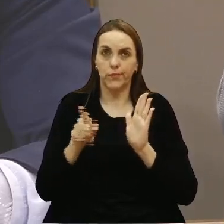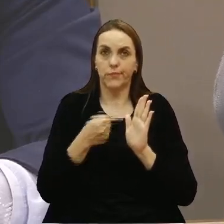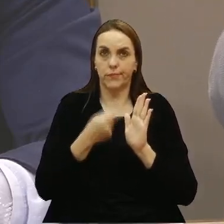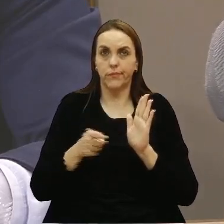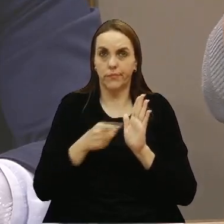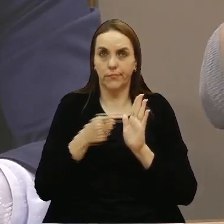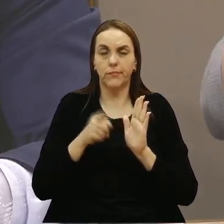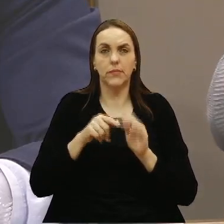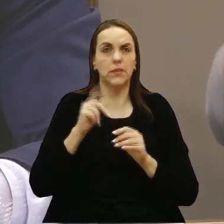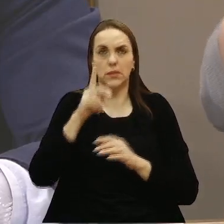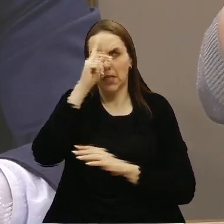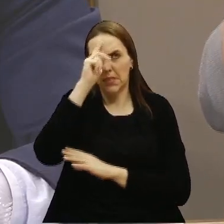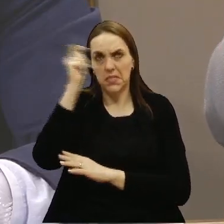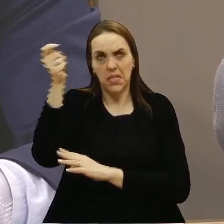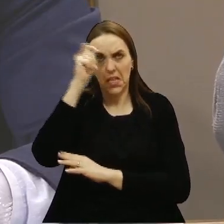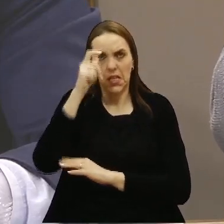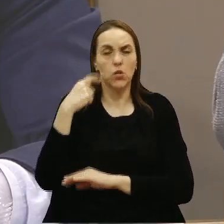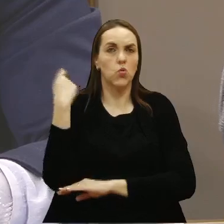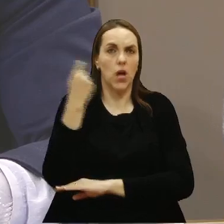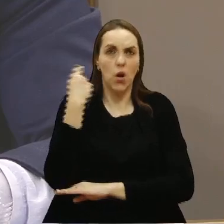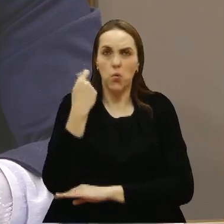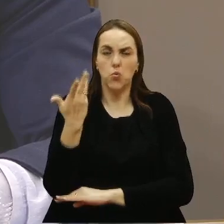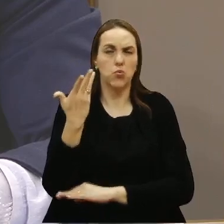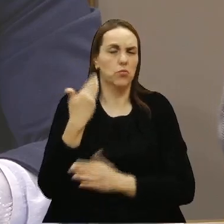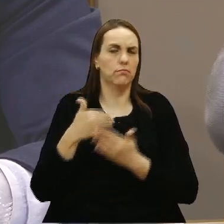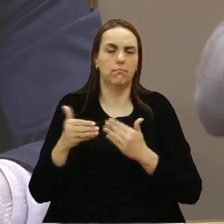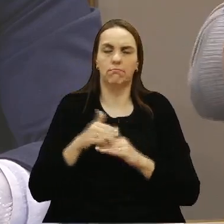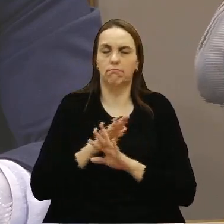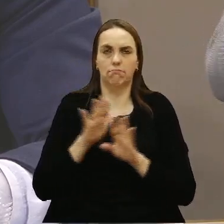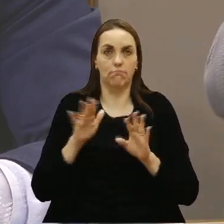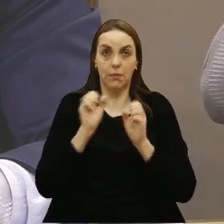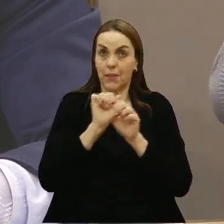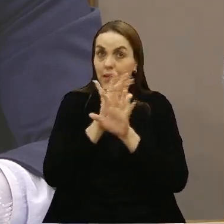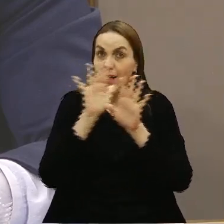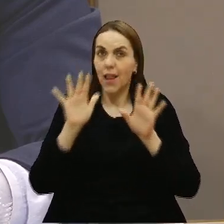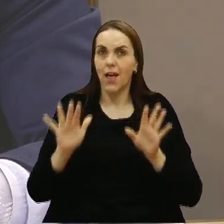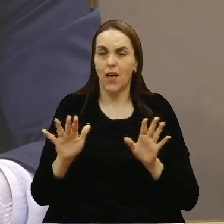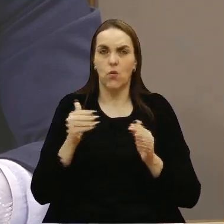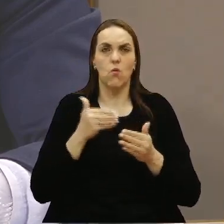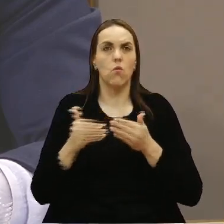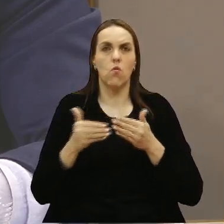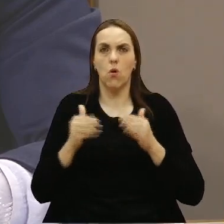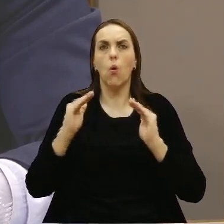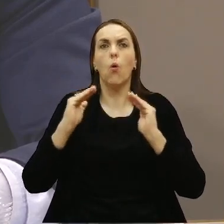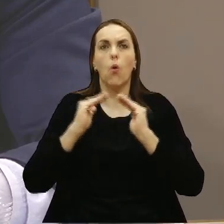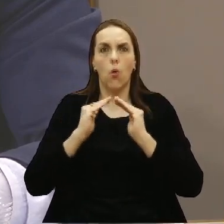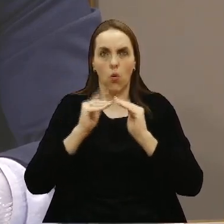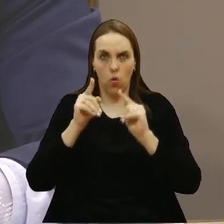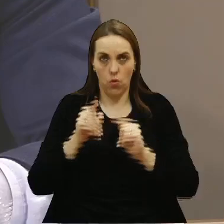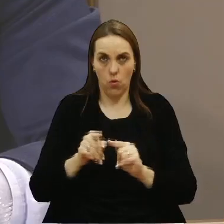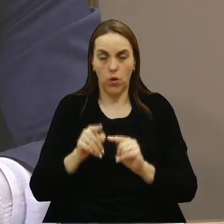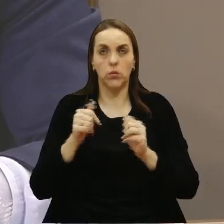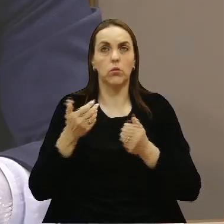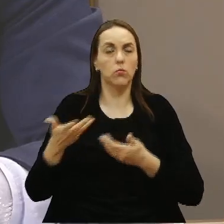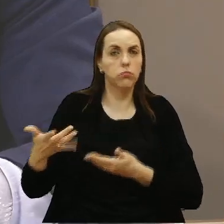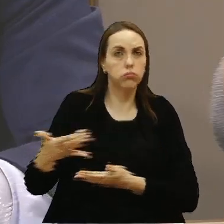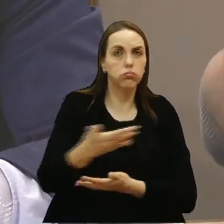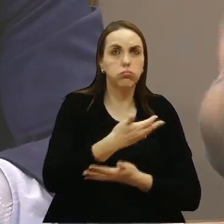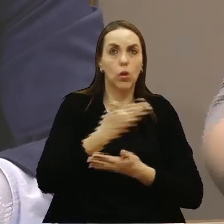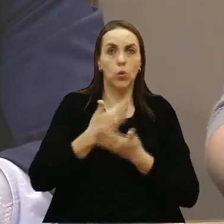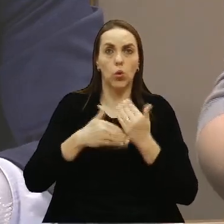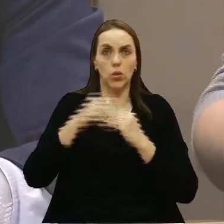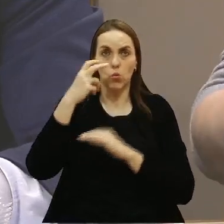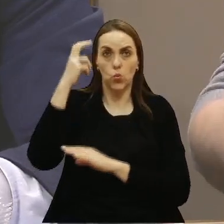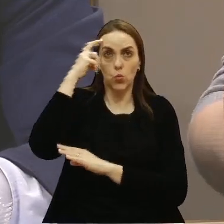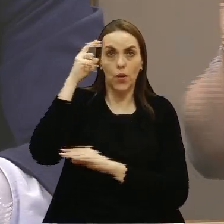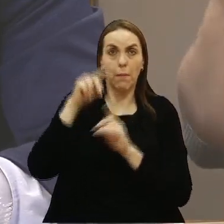seja o sertanejo, seja o gaúcho, seja... deixar bem claro, tá? Independente, concordo, como eu falei na minha fala, abraçar todas as culturas. Mas